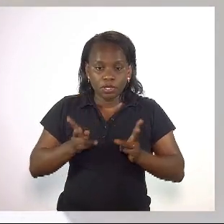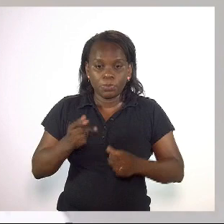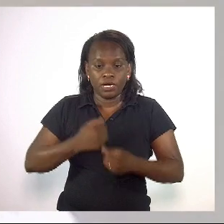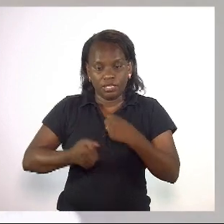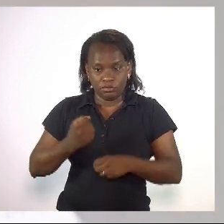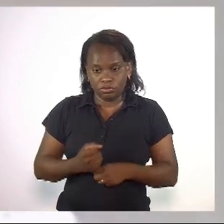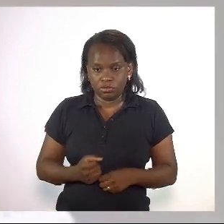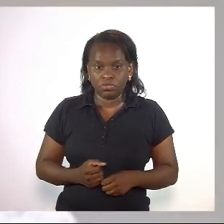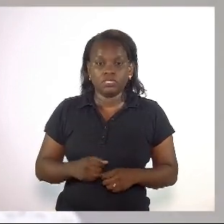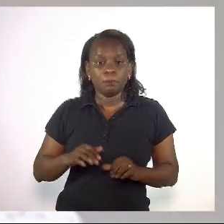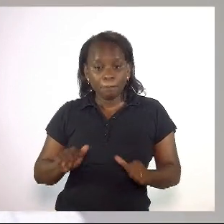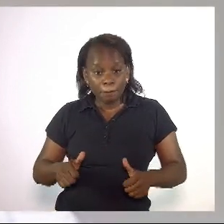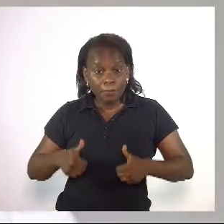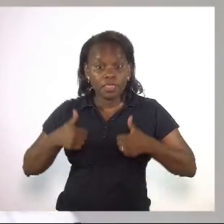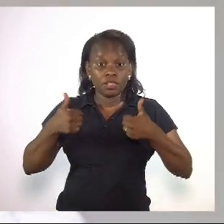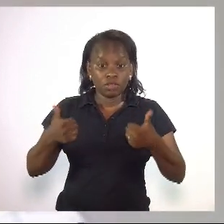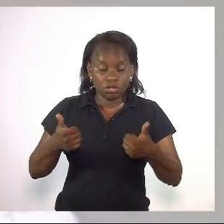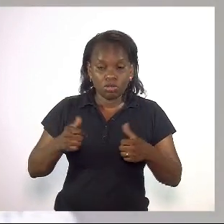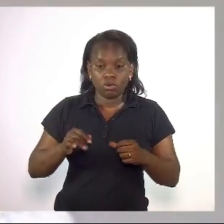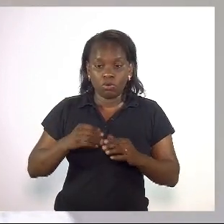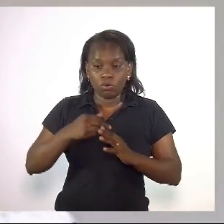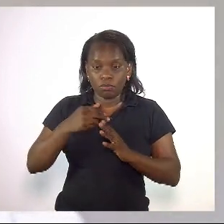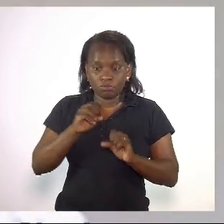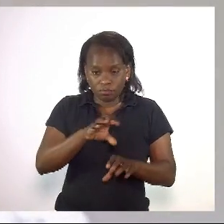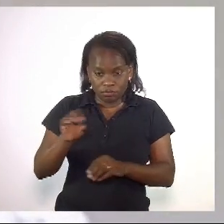Ou seja, houve uma melhora da qualidade